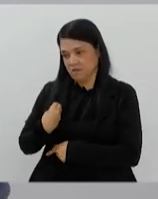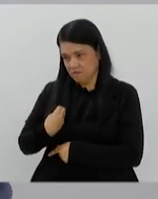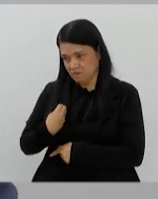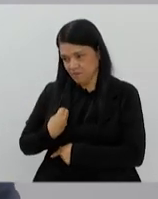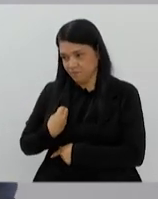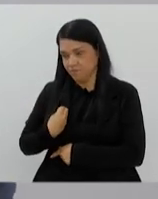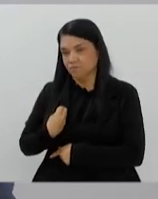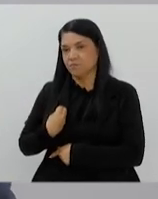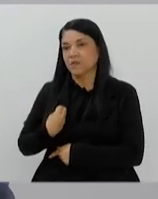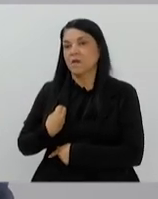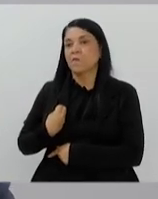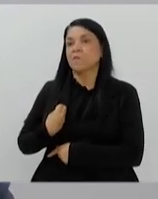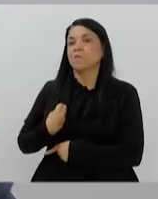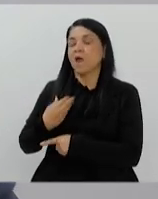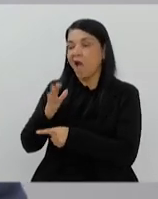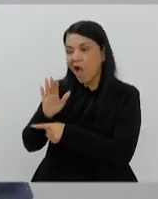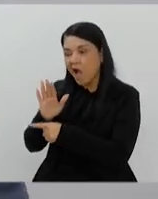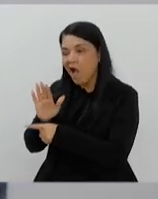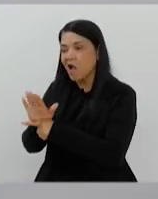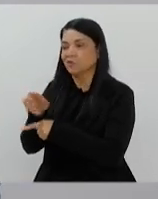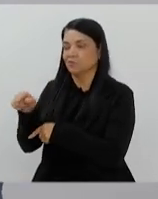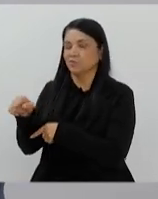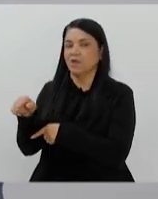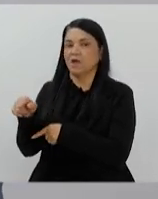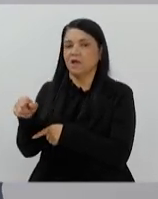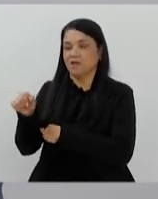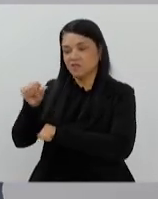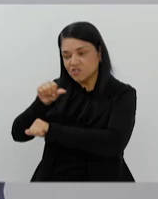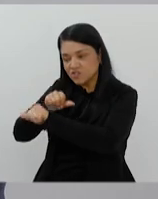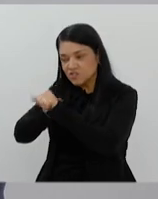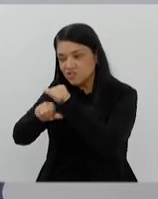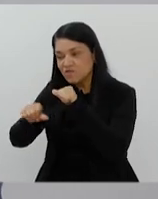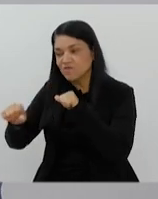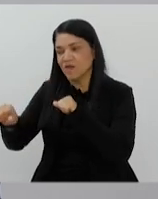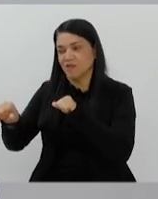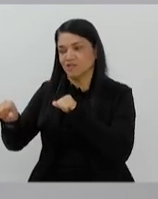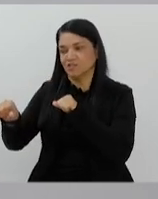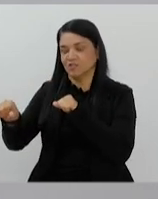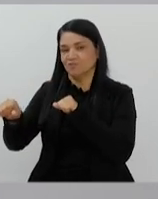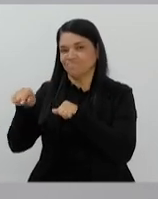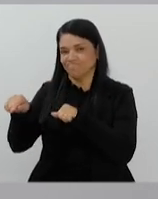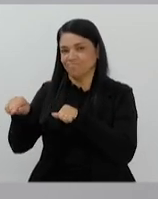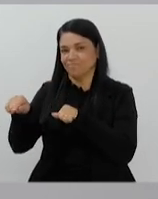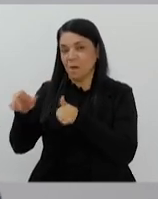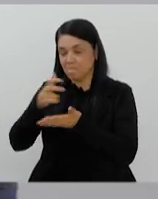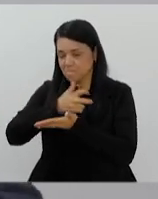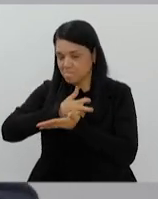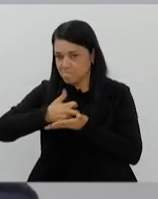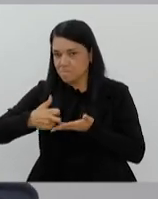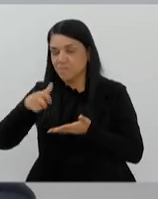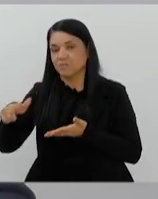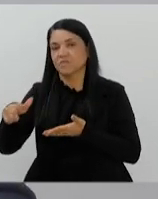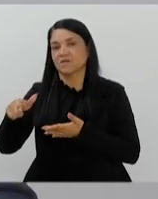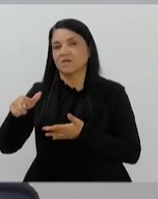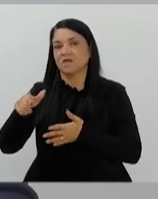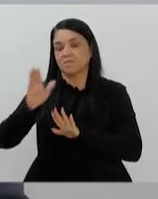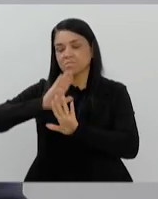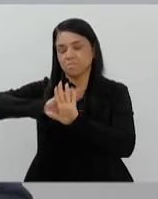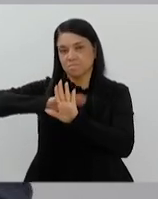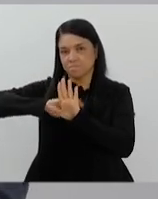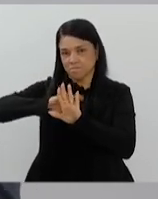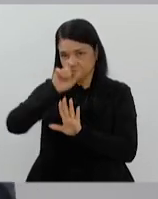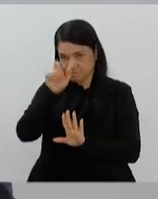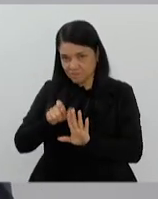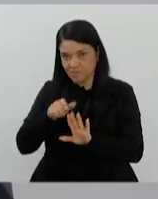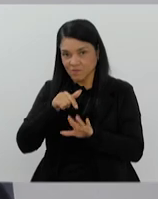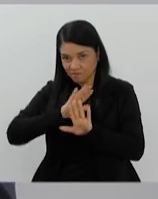de contribuição pra gente chegar e derrubar E aí inverte a lógica a gente tem que derrubar o canalha que tiver fazendo pressão na senhora agora